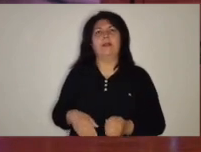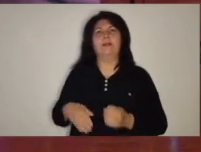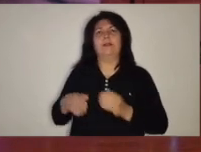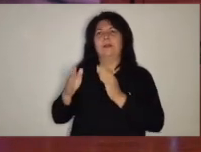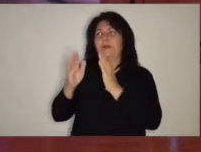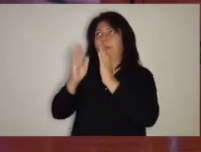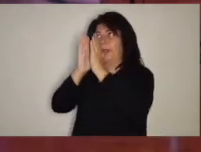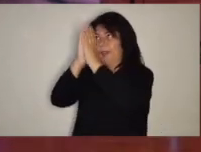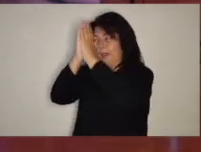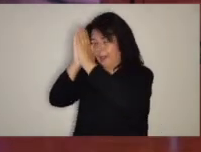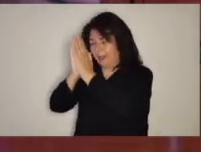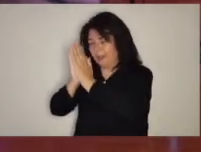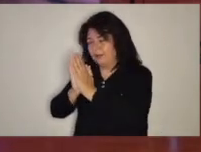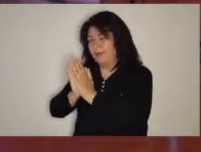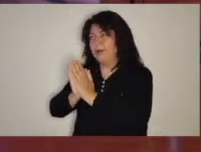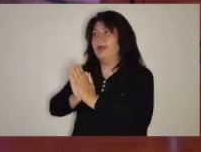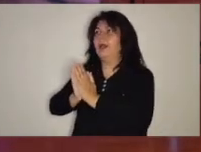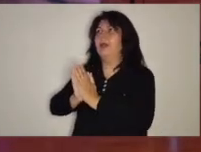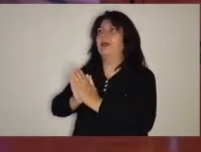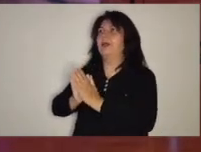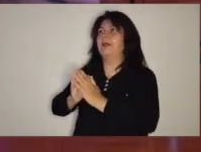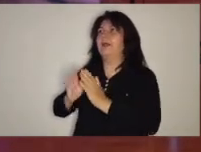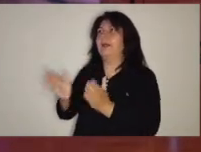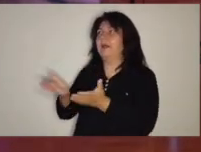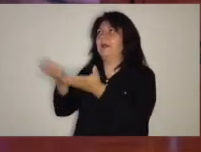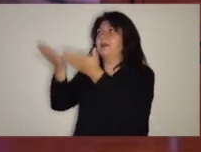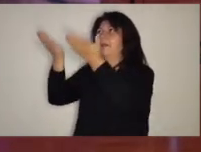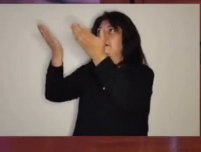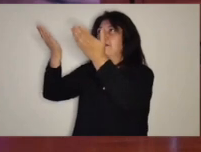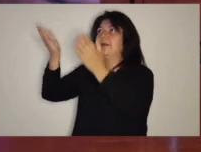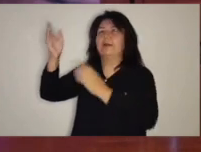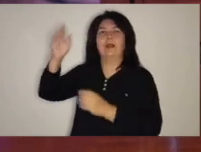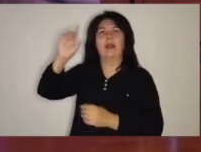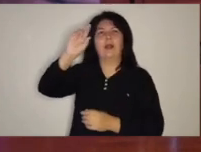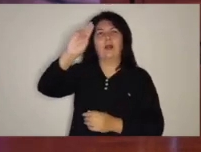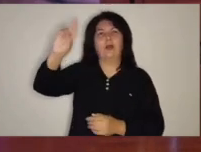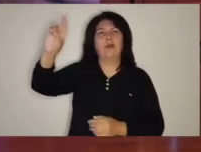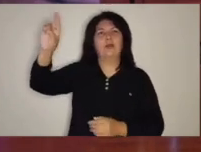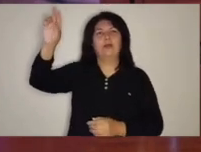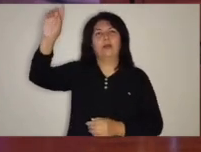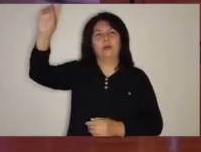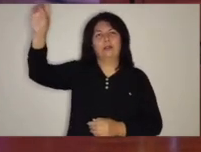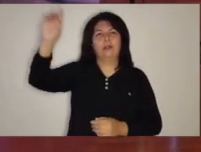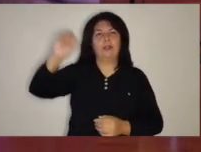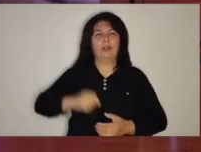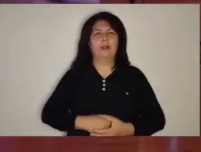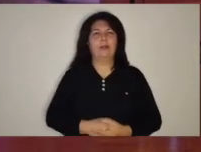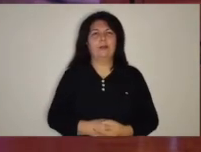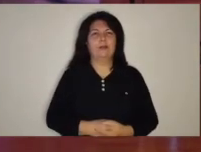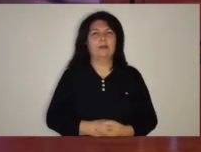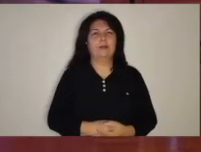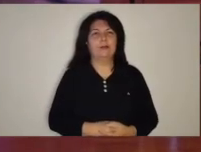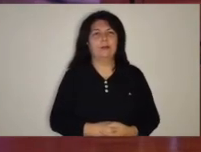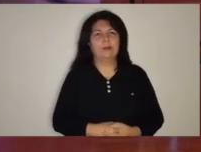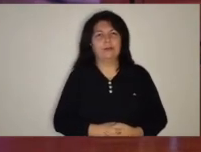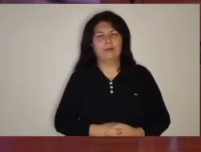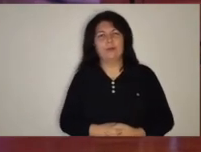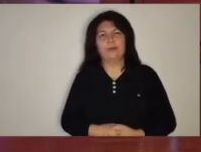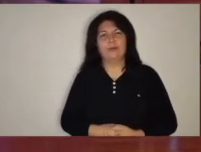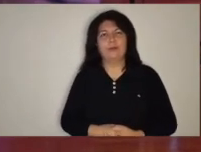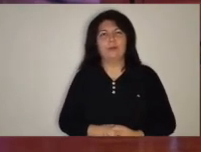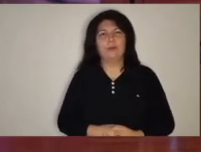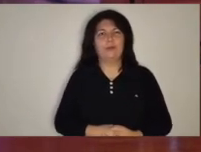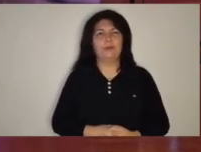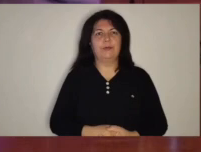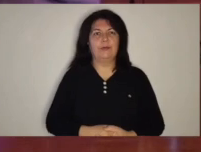Jesus Cristo. Gostaria de convidar a igreja a se colocar de pé, para a gente entoar louvores ao Senhor nesta manhã.